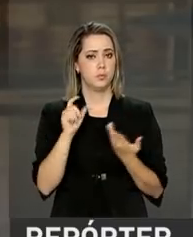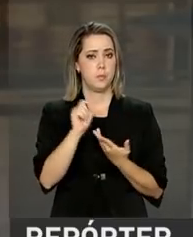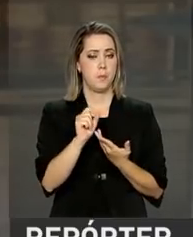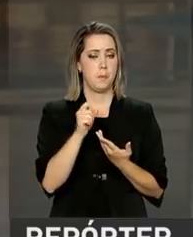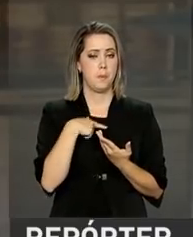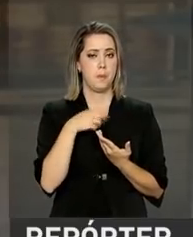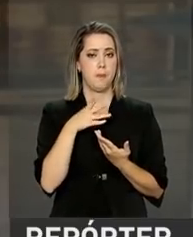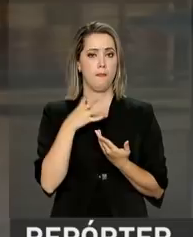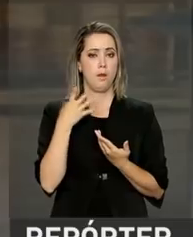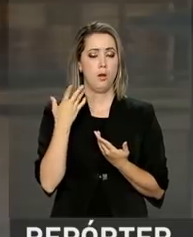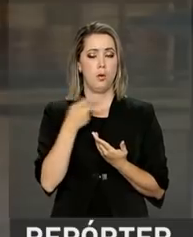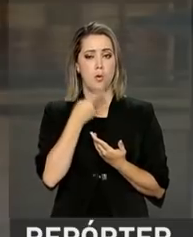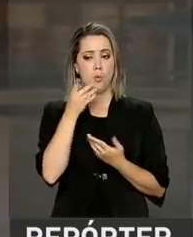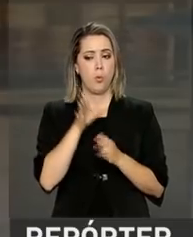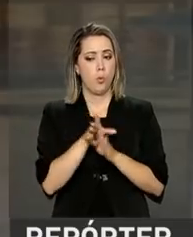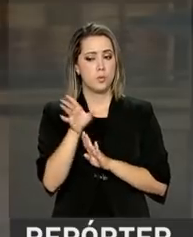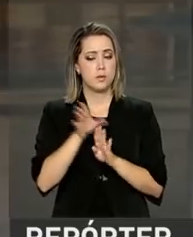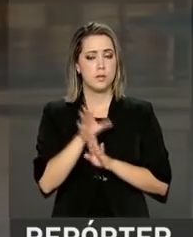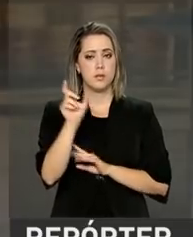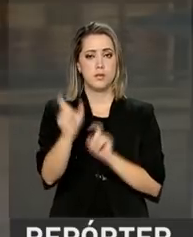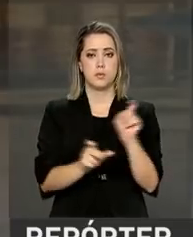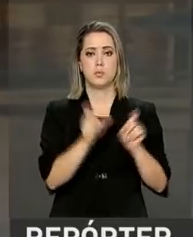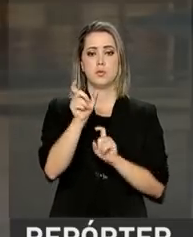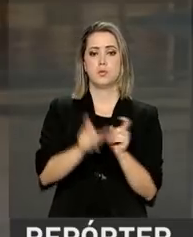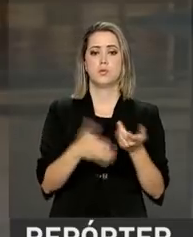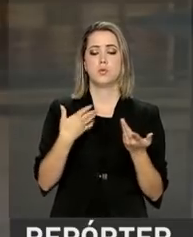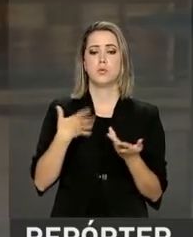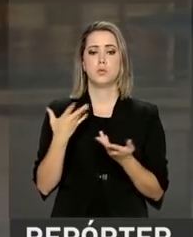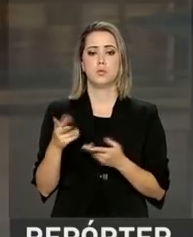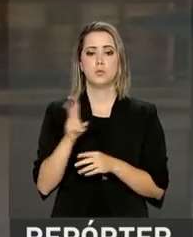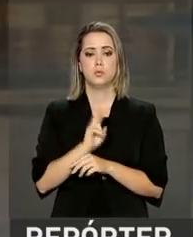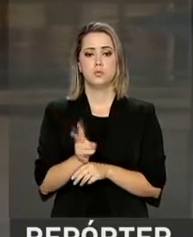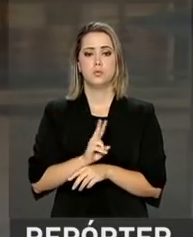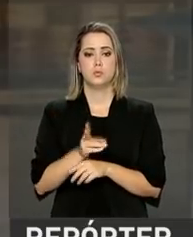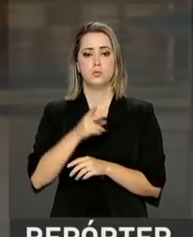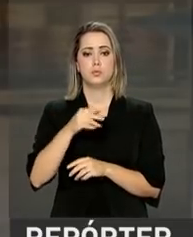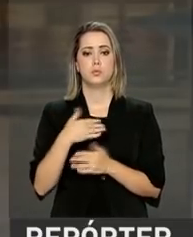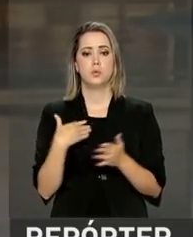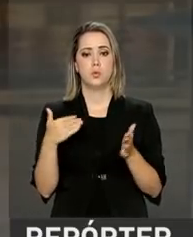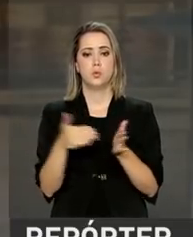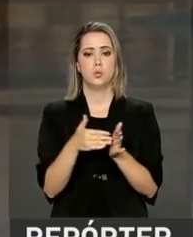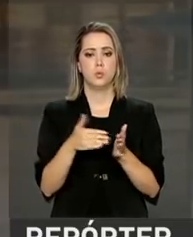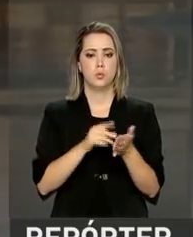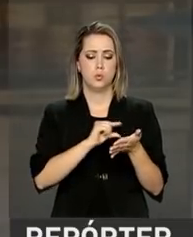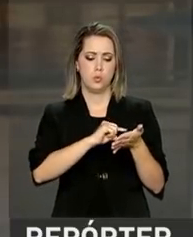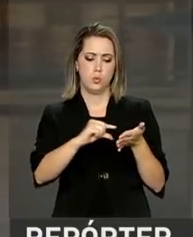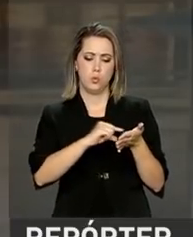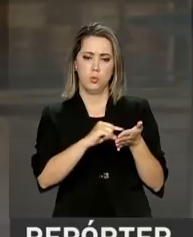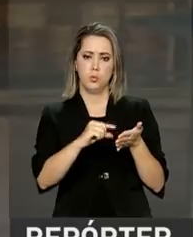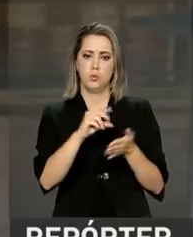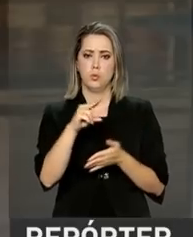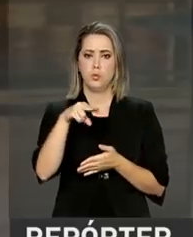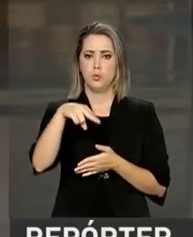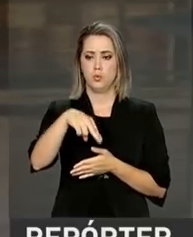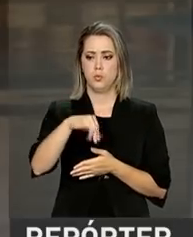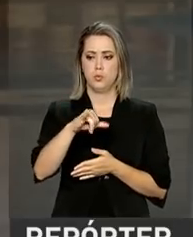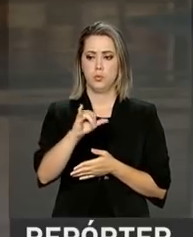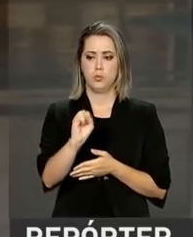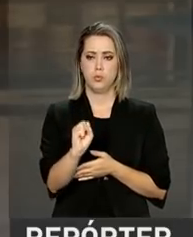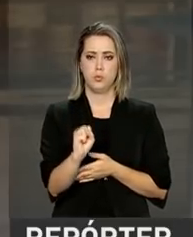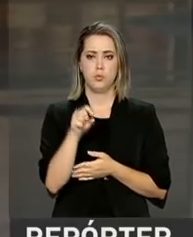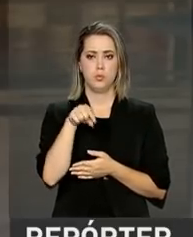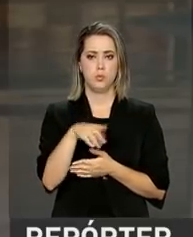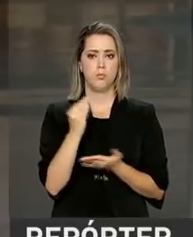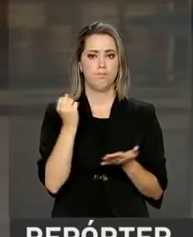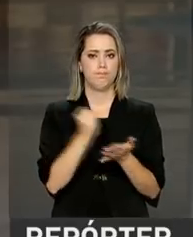R$ 180,49. A orientação, Leandro, é que os beneficiários, eles verifiquem o último dígito do NIS, o número de identificação social